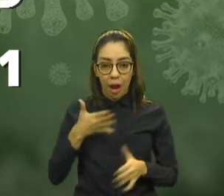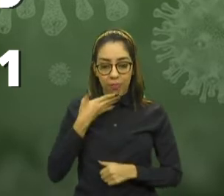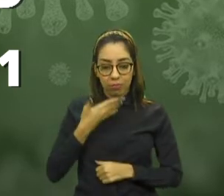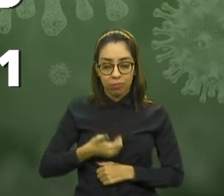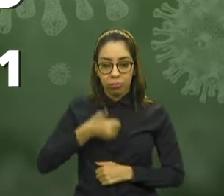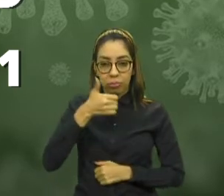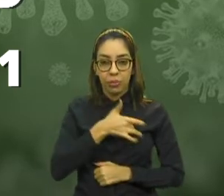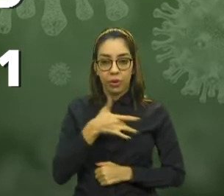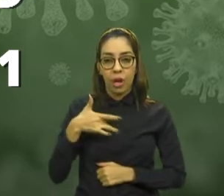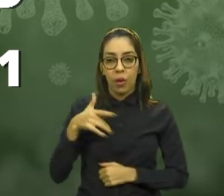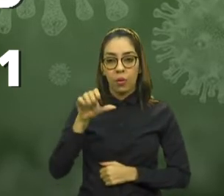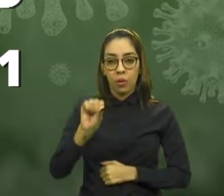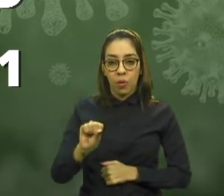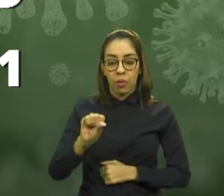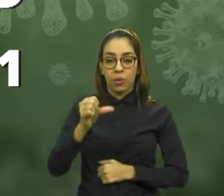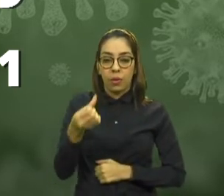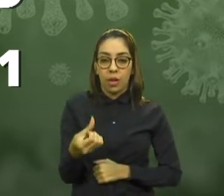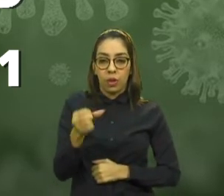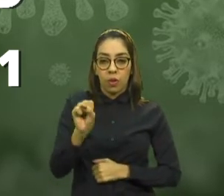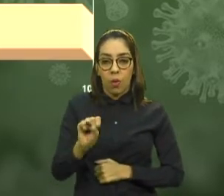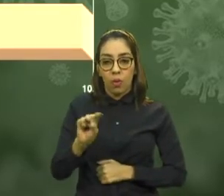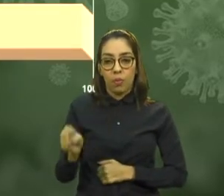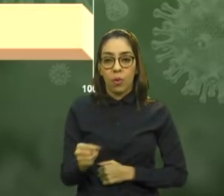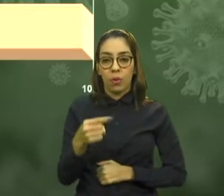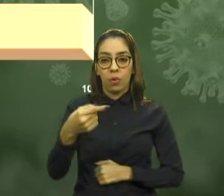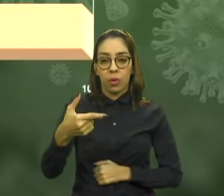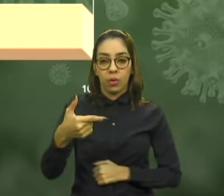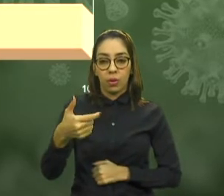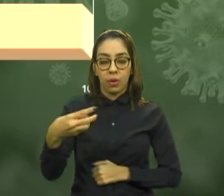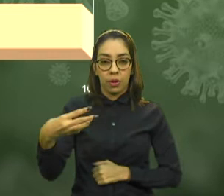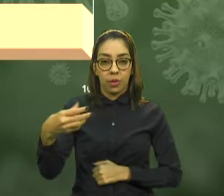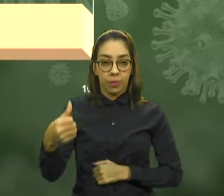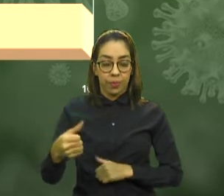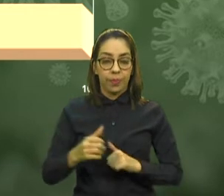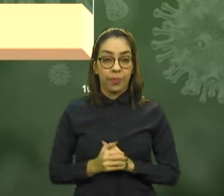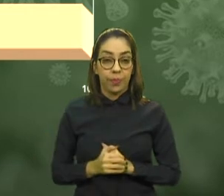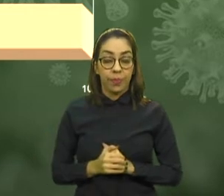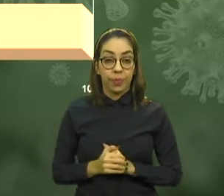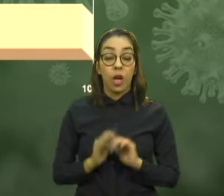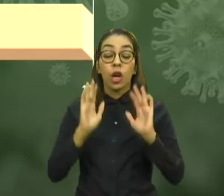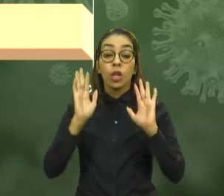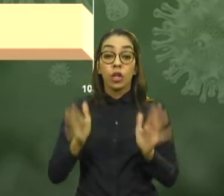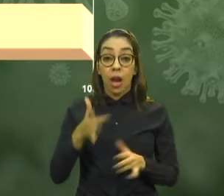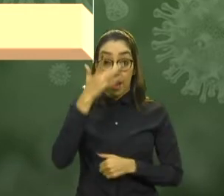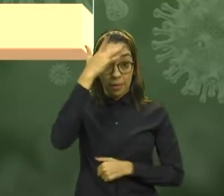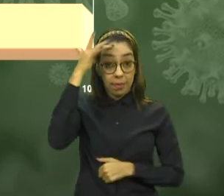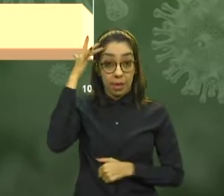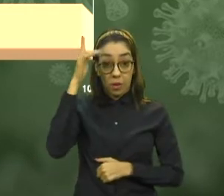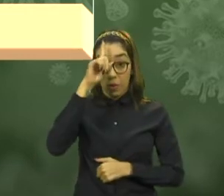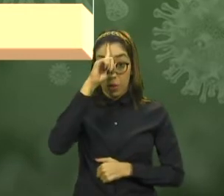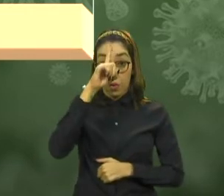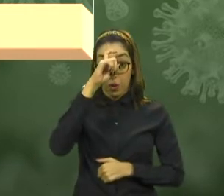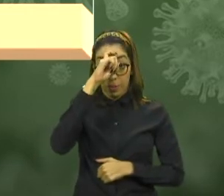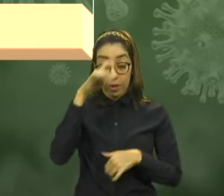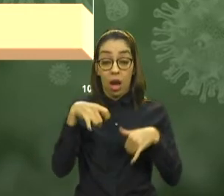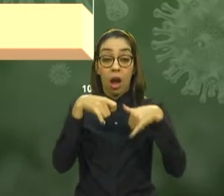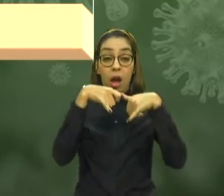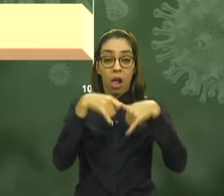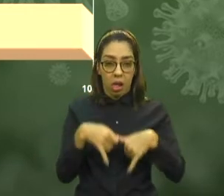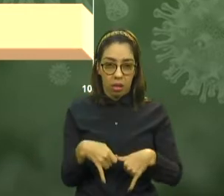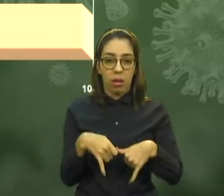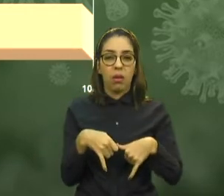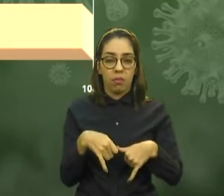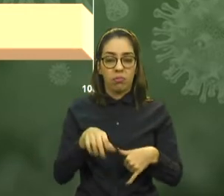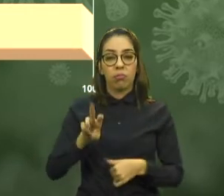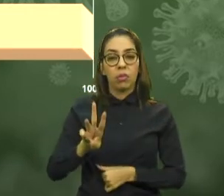868.231 pessoas conseguiram vencer o coronavírus. Com relação às internações, a taxa de ocupação nas UTIs do Ceará está em